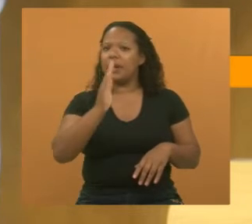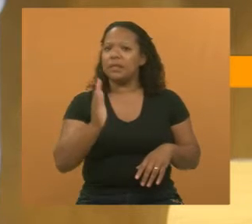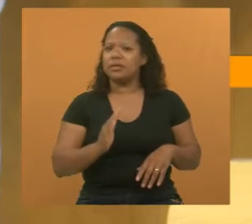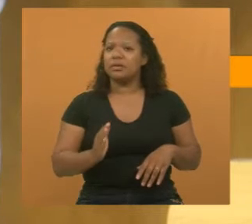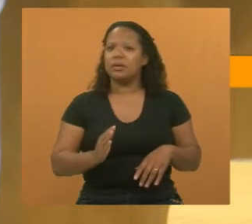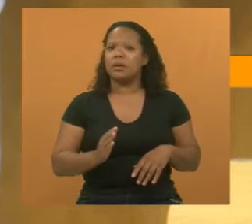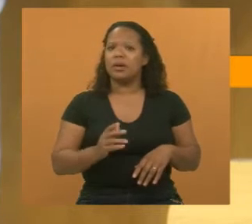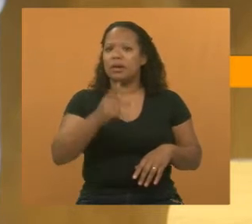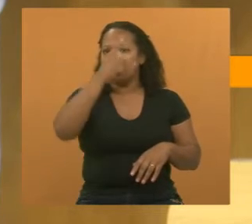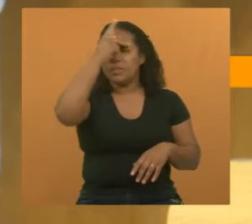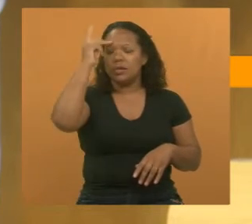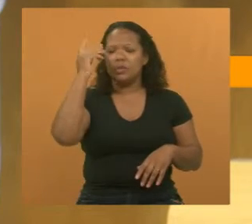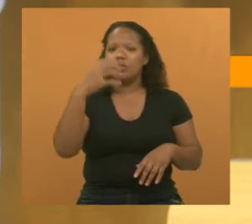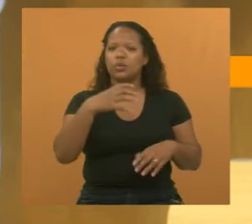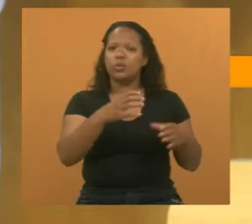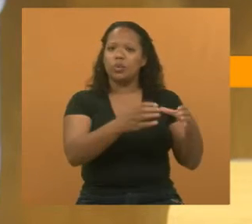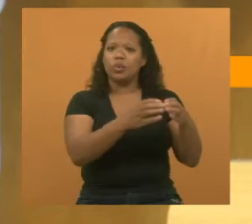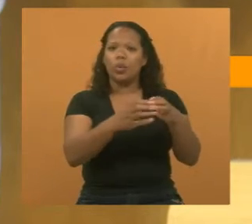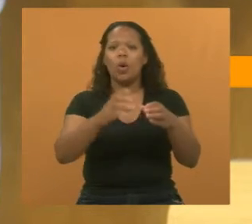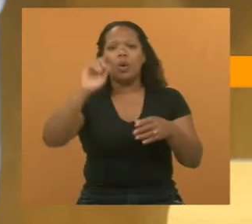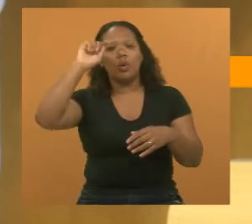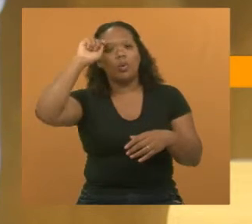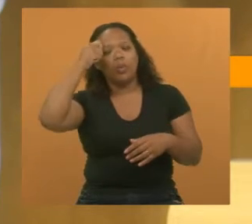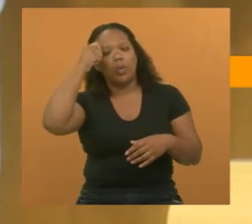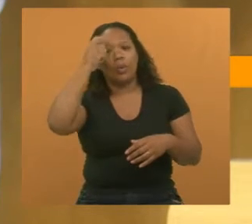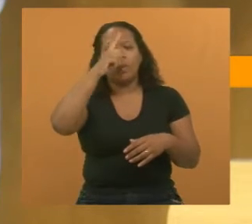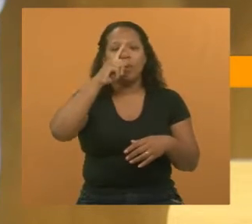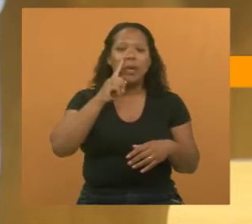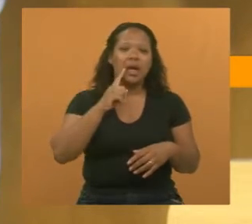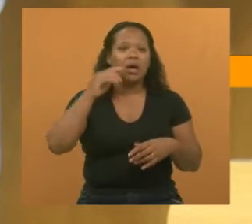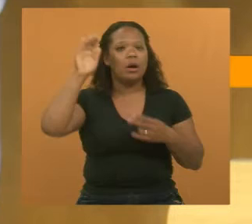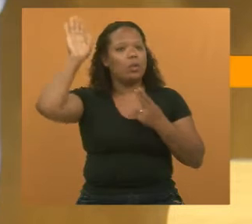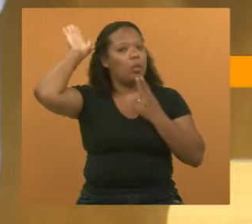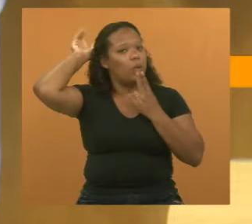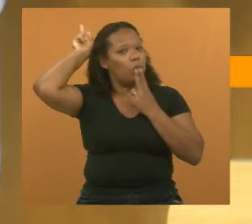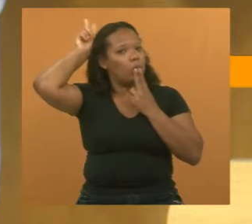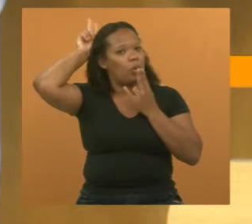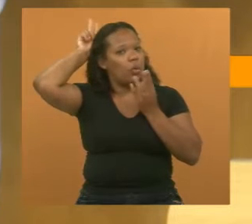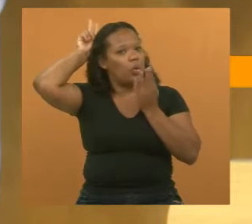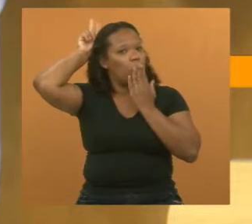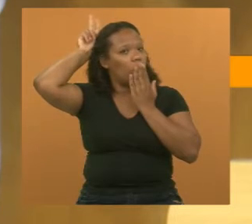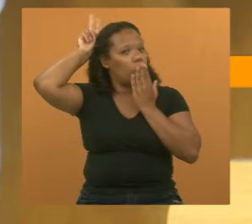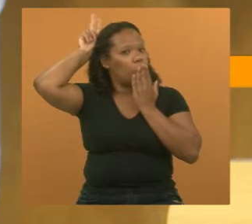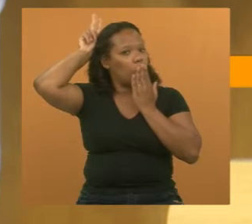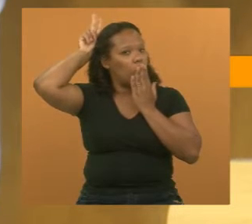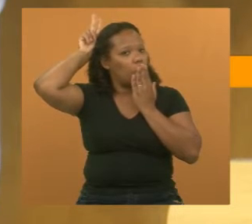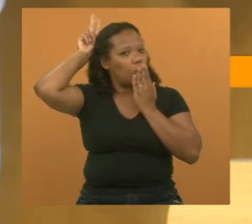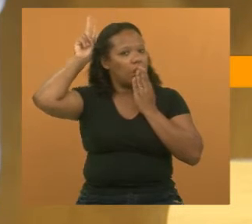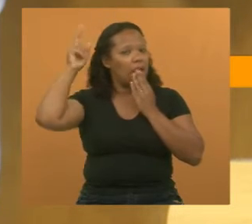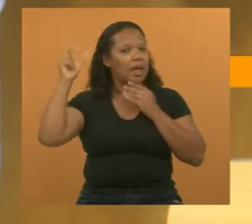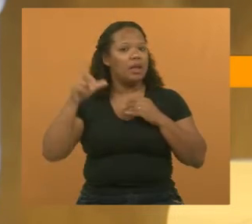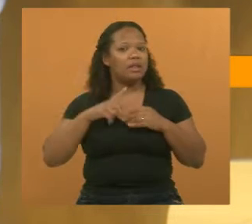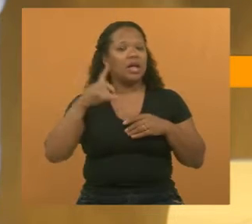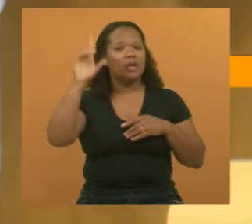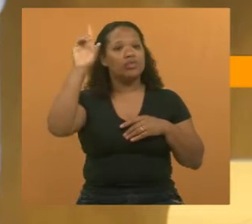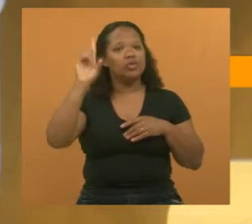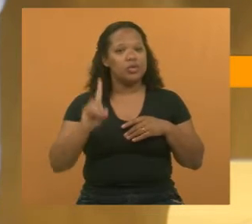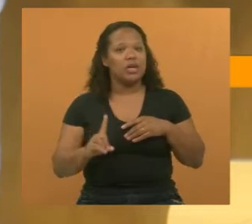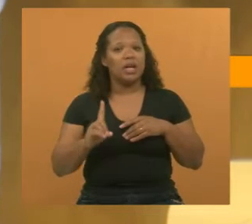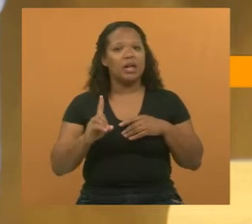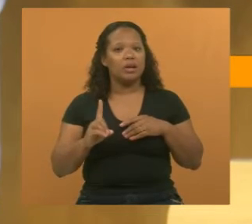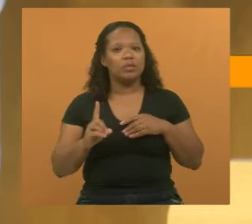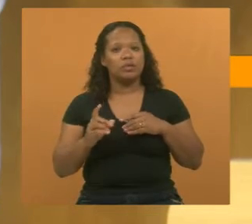por diversas etnias, o negro, o branco, o índio, e esses todos têm seus direitos